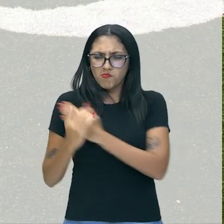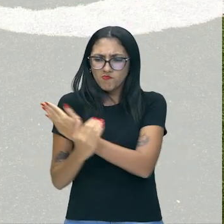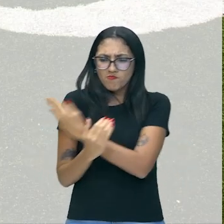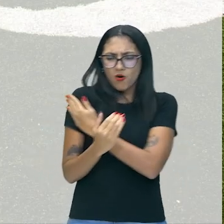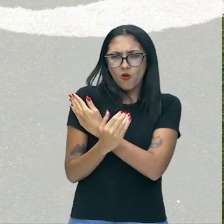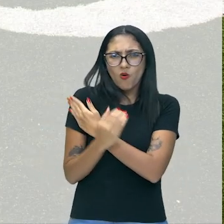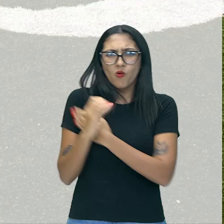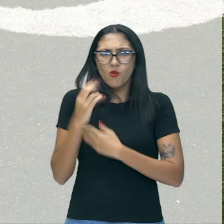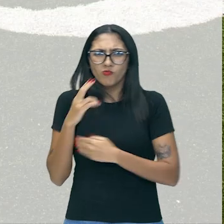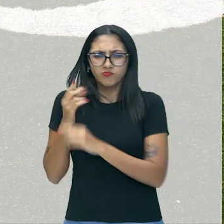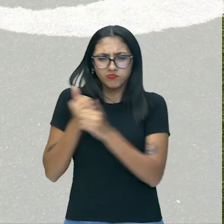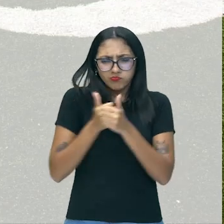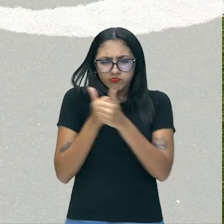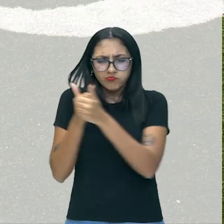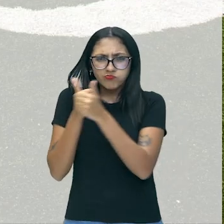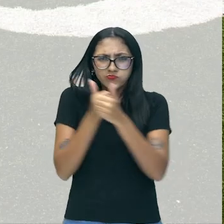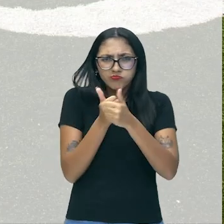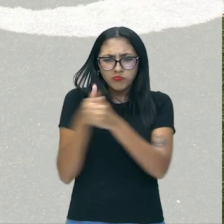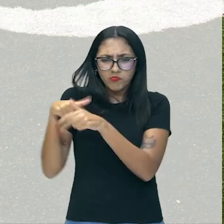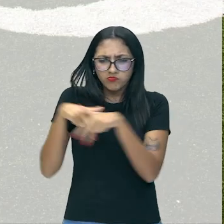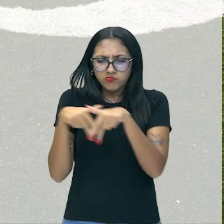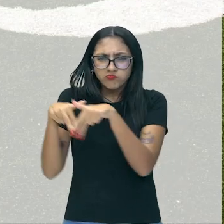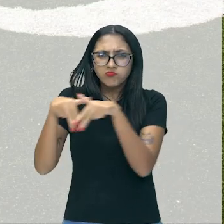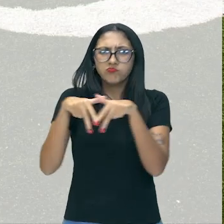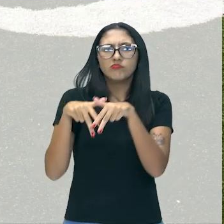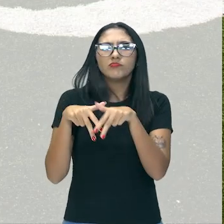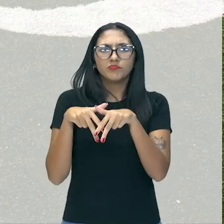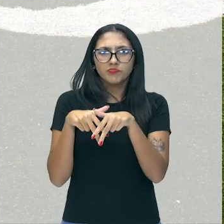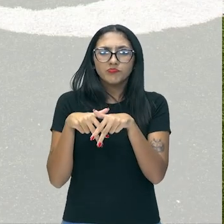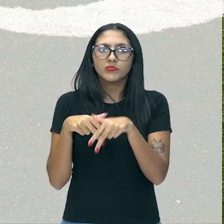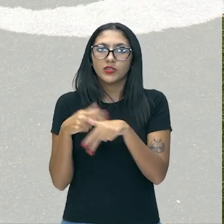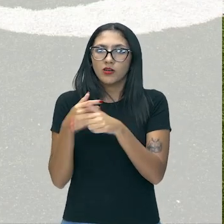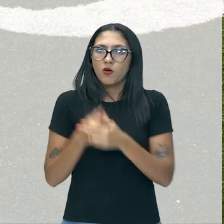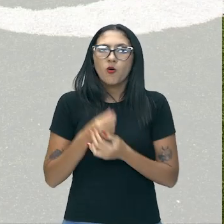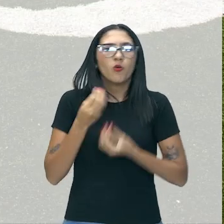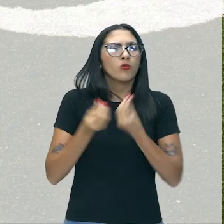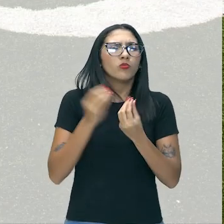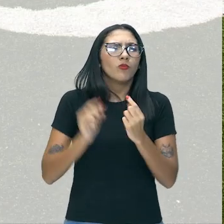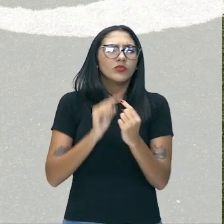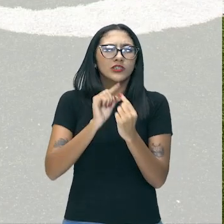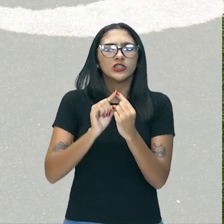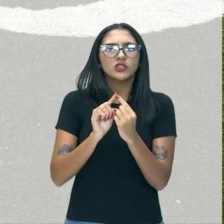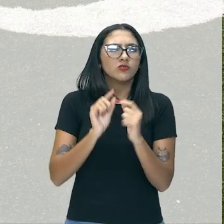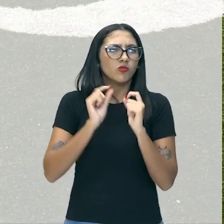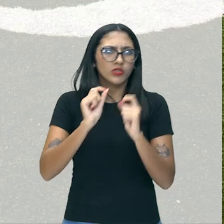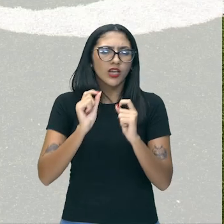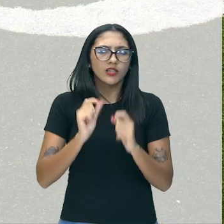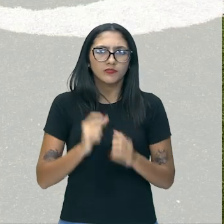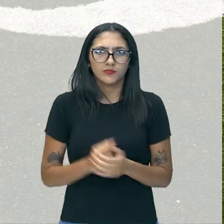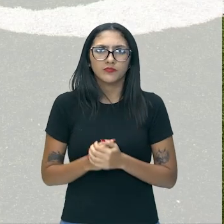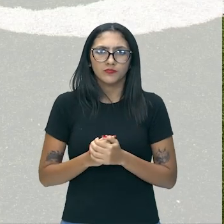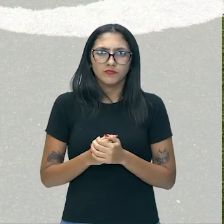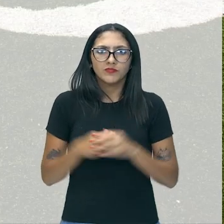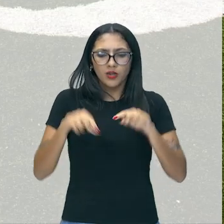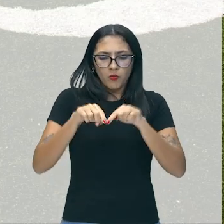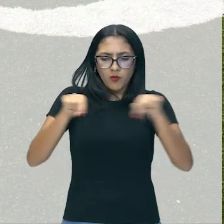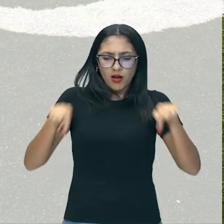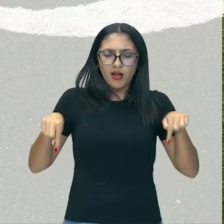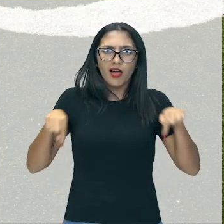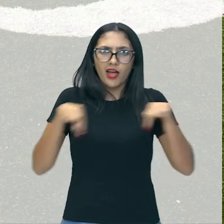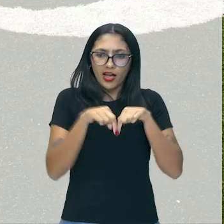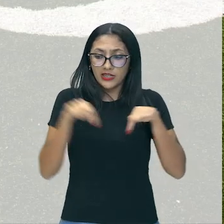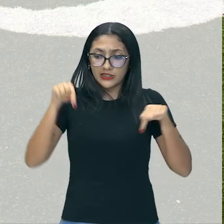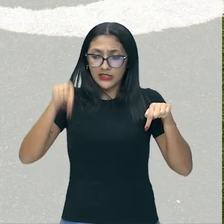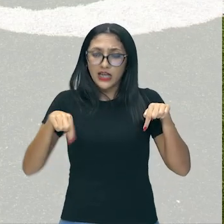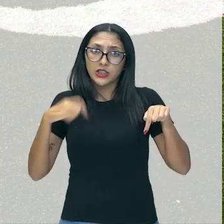perseguir uns aos outros, tentando ali fazer avançar uma bola, né, pelo território do adversário, pelo território inimigo,